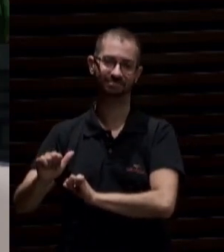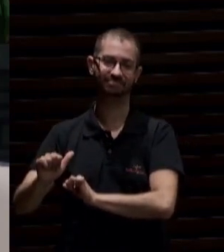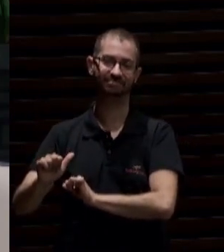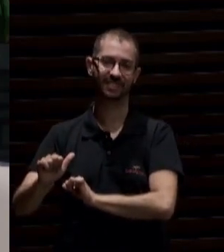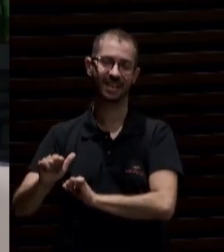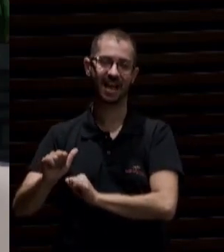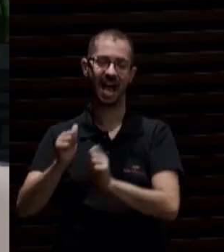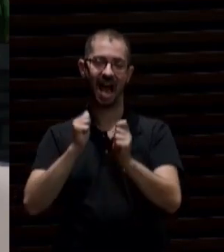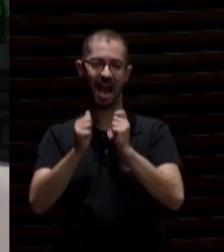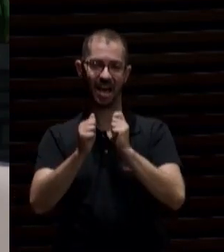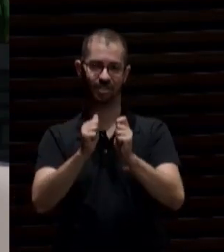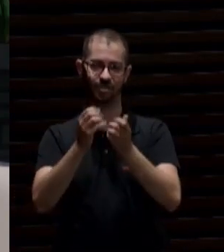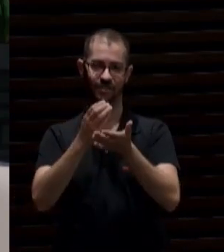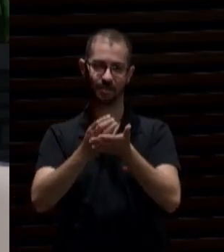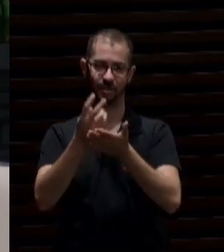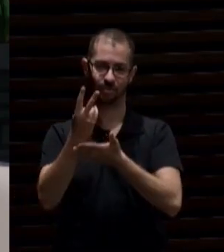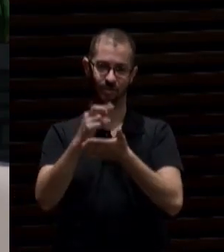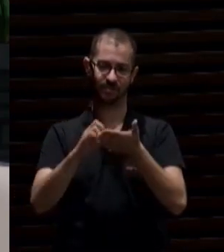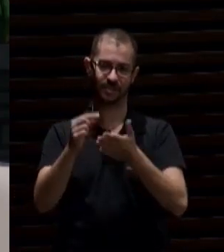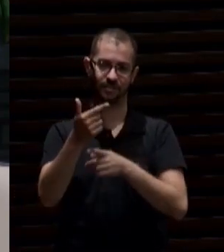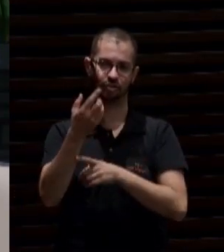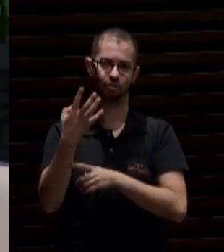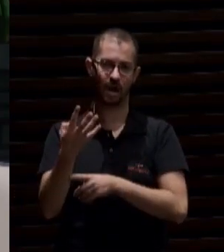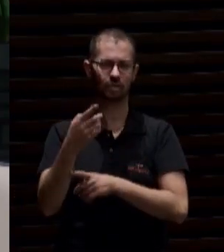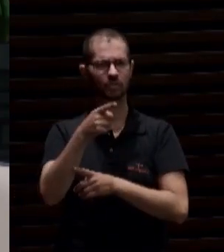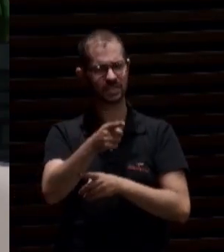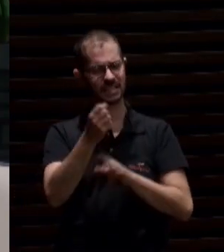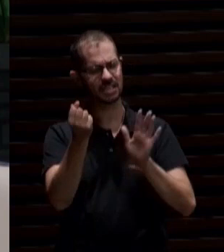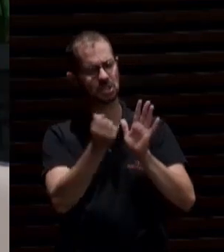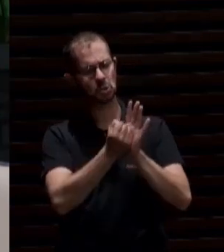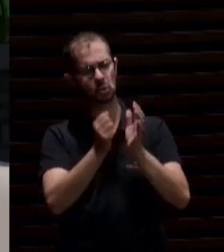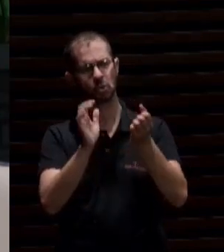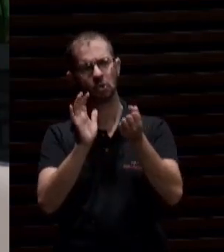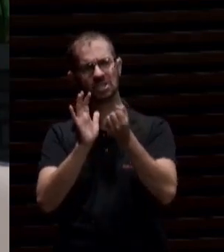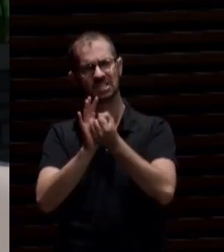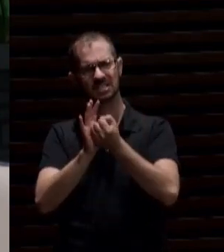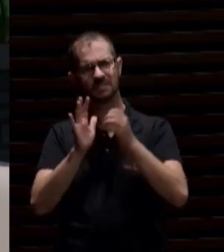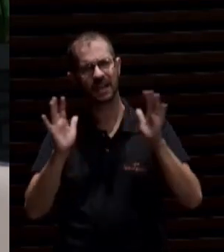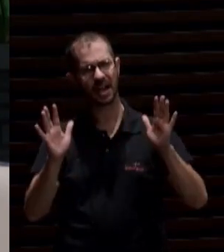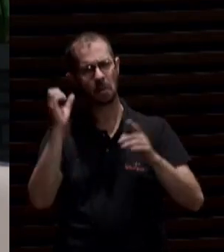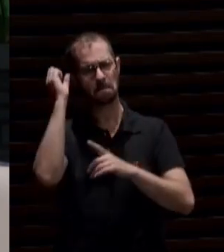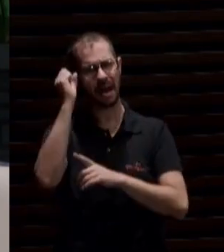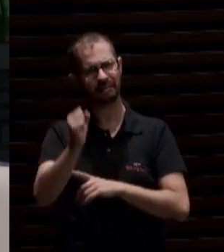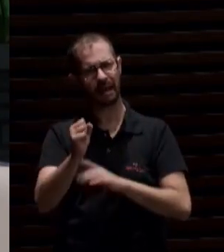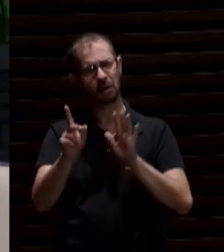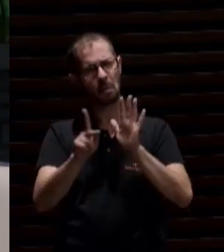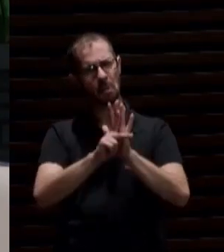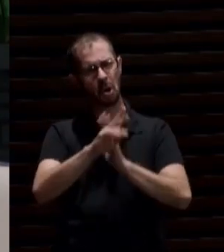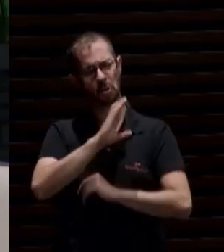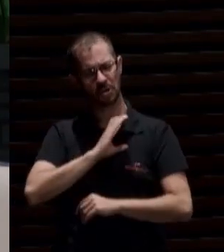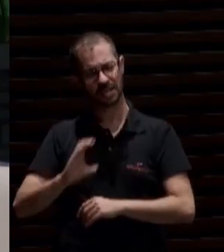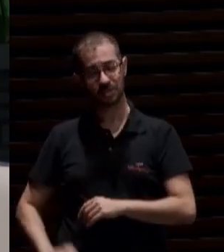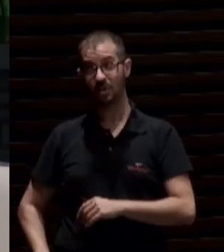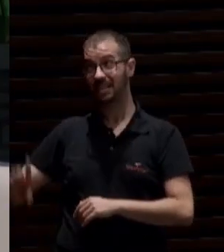Atos capítulo 2, verso 24, vocês crucificaram, mataram o que era o Cristo, Deus, porém,